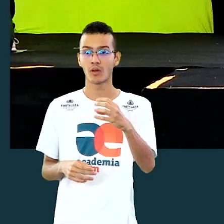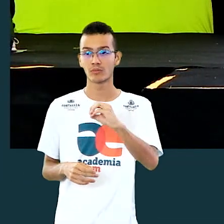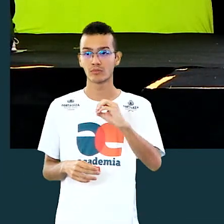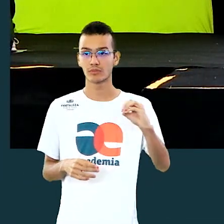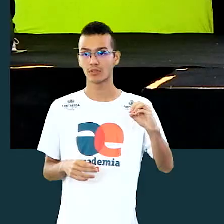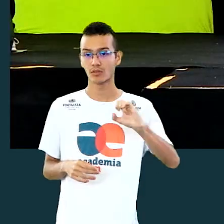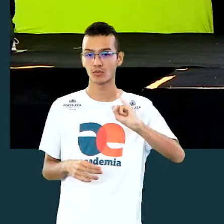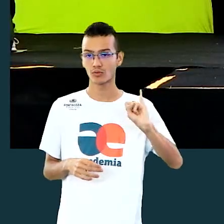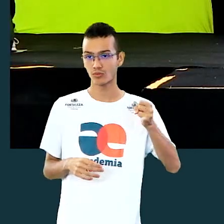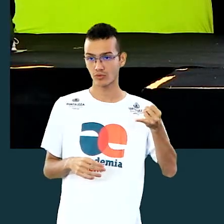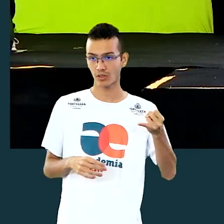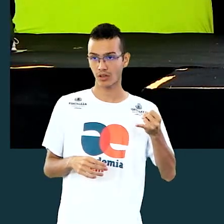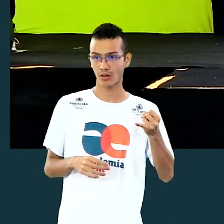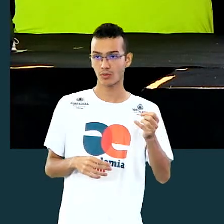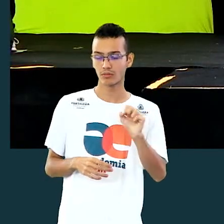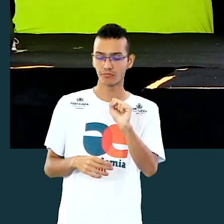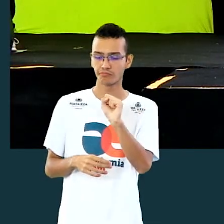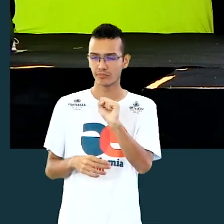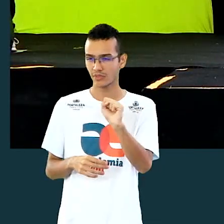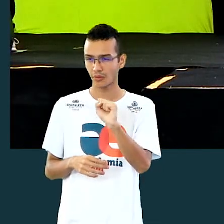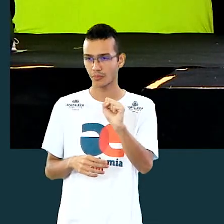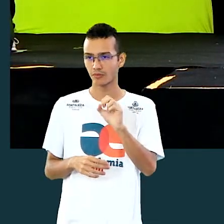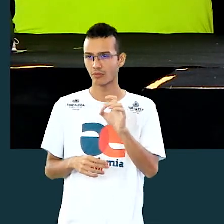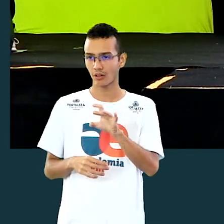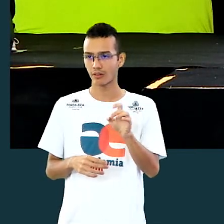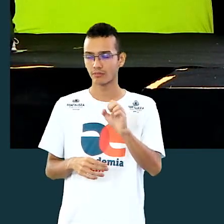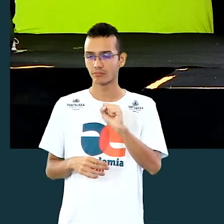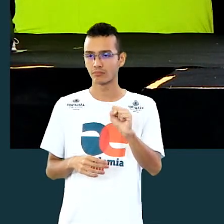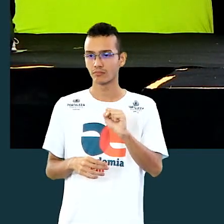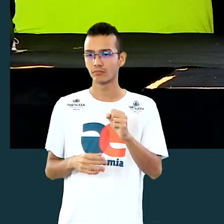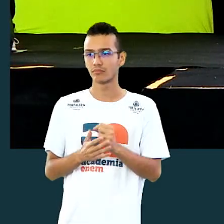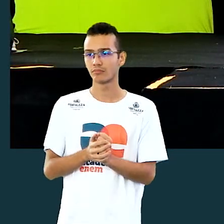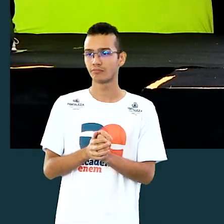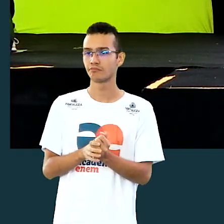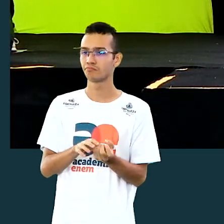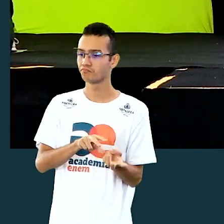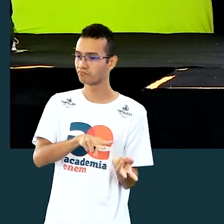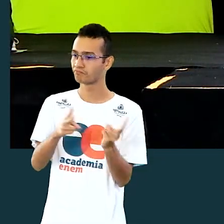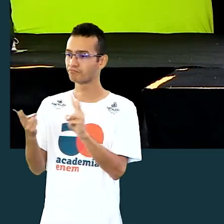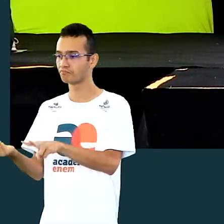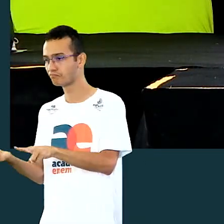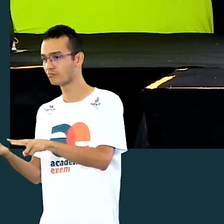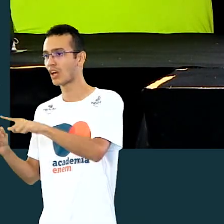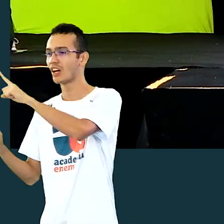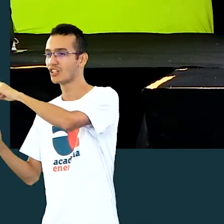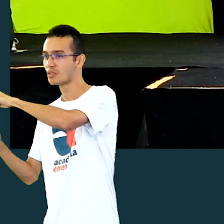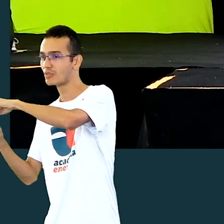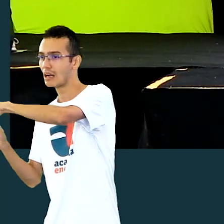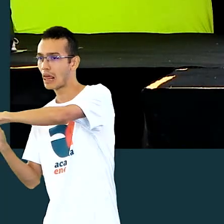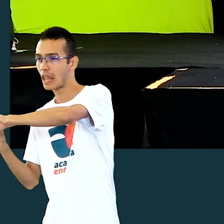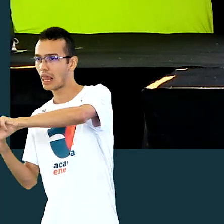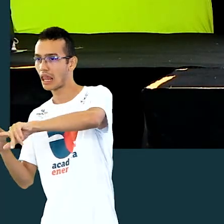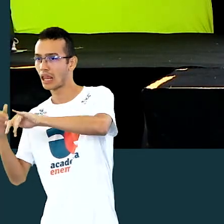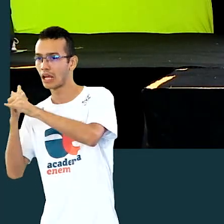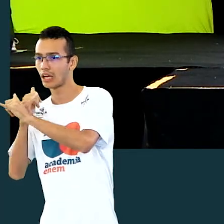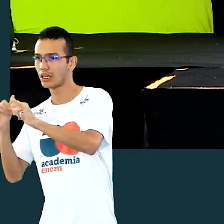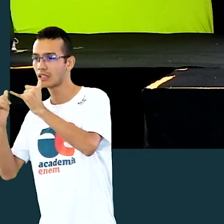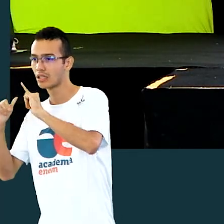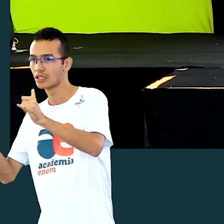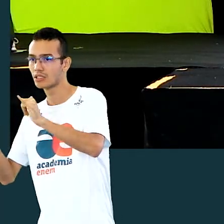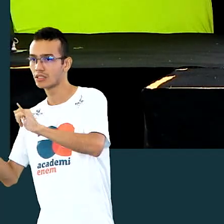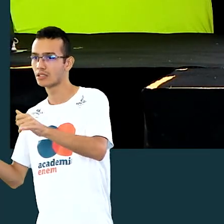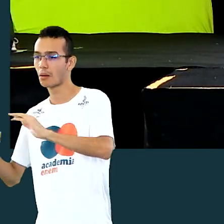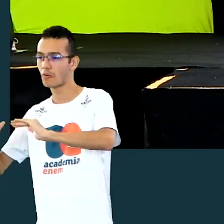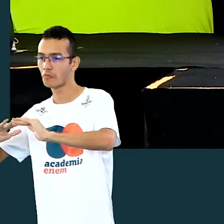segundo, uma parte em calor, uma parte em cinética, uma parte em sonora. Mas,